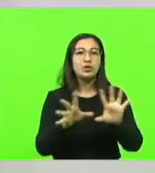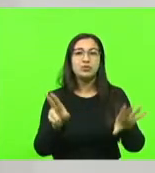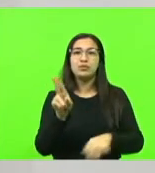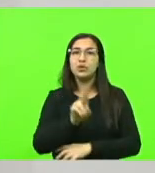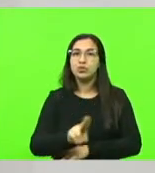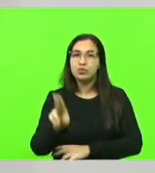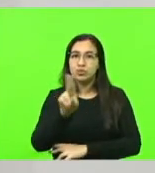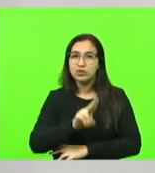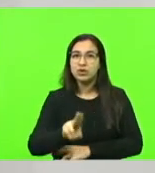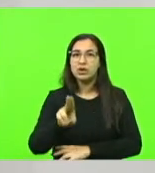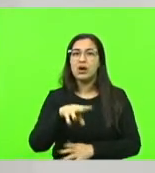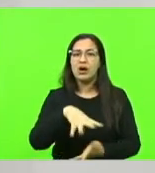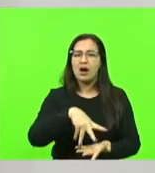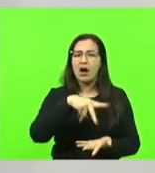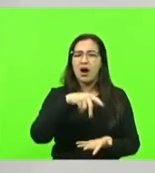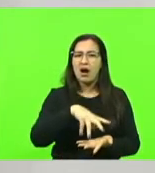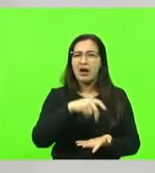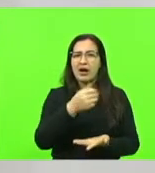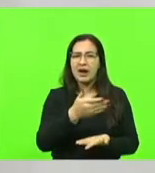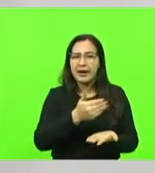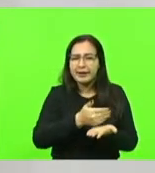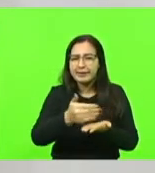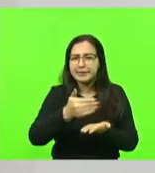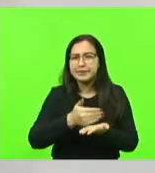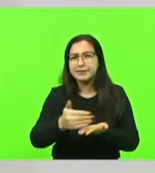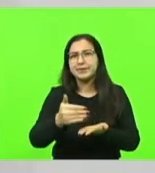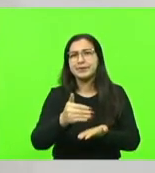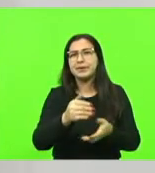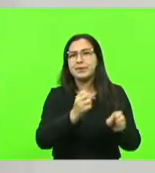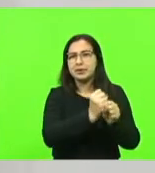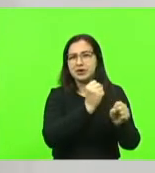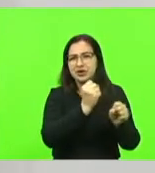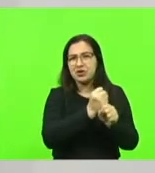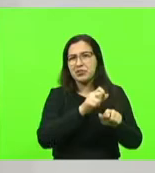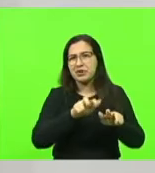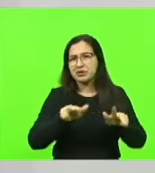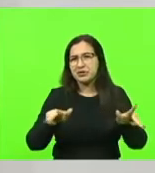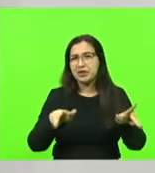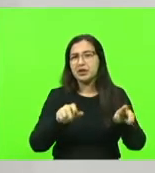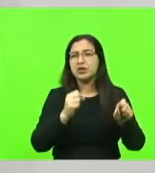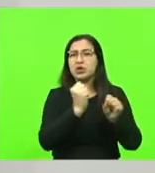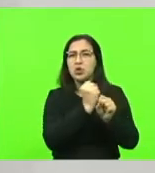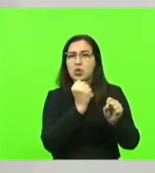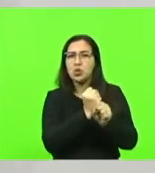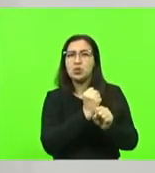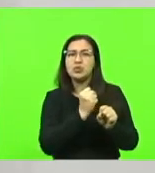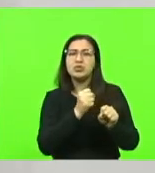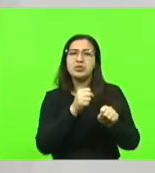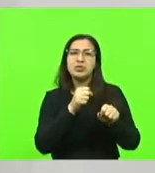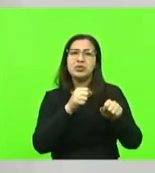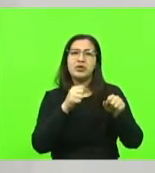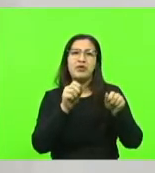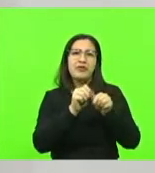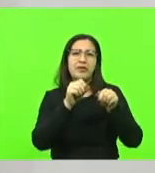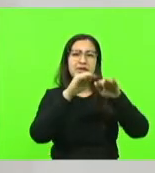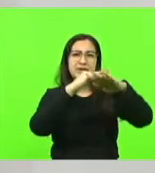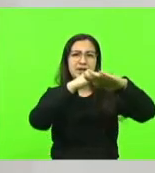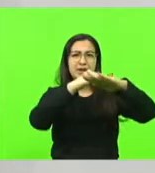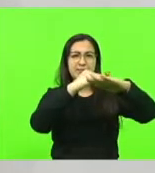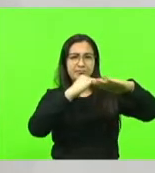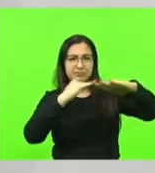dessa areia, desse resíduo, para construção civil, para telha, para